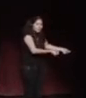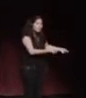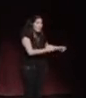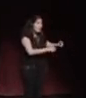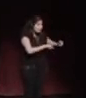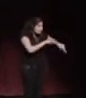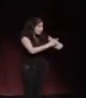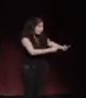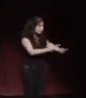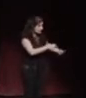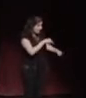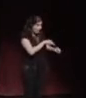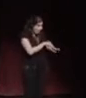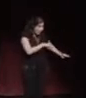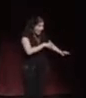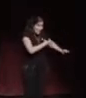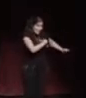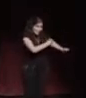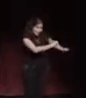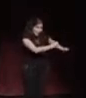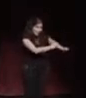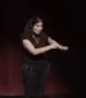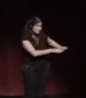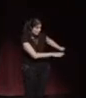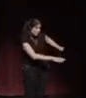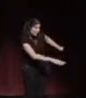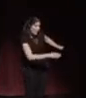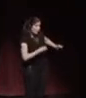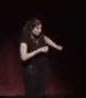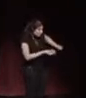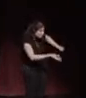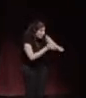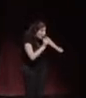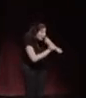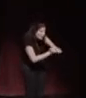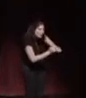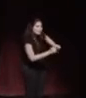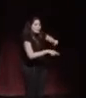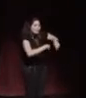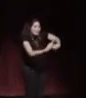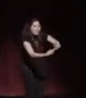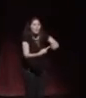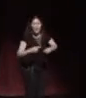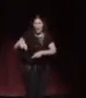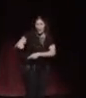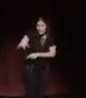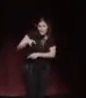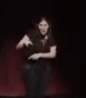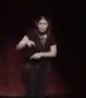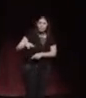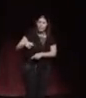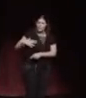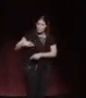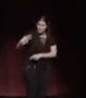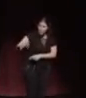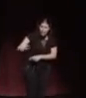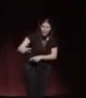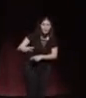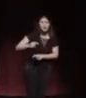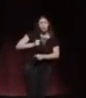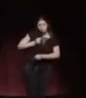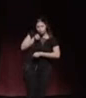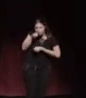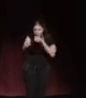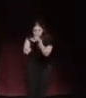que elas tinham depois de ter as crianças. E para os filhos dos meus irmãos. E para os amigos dos filhos que se juntam